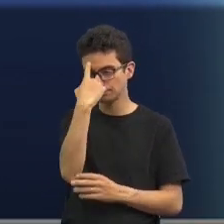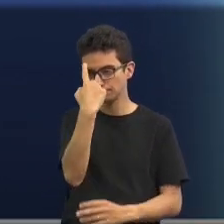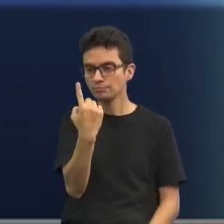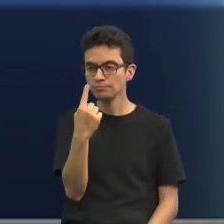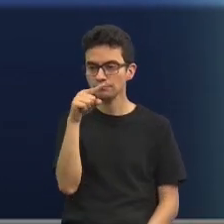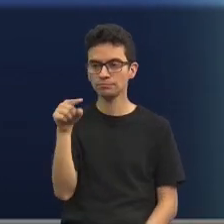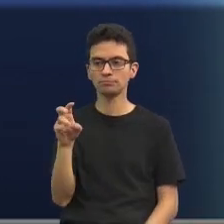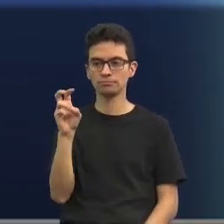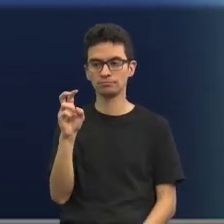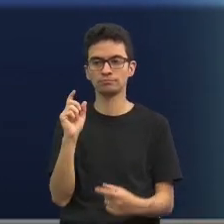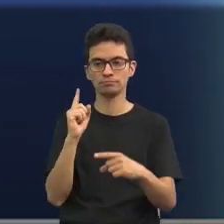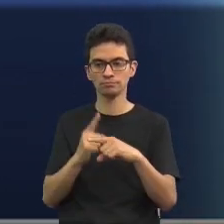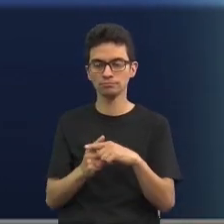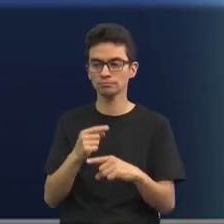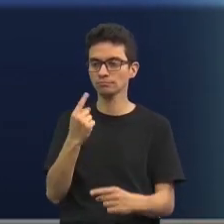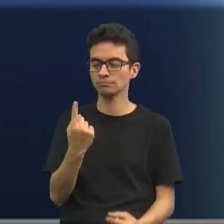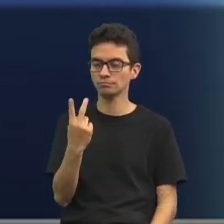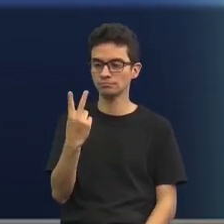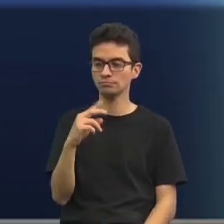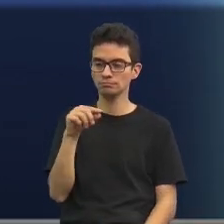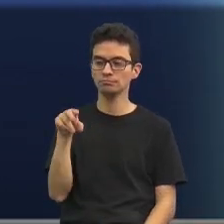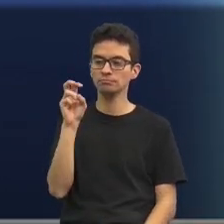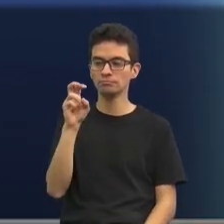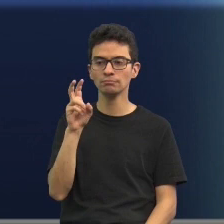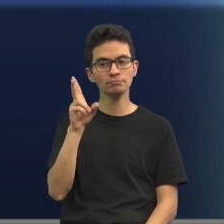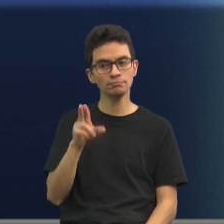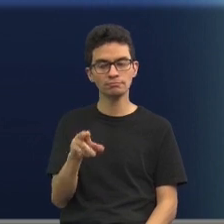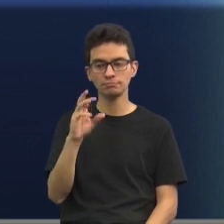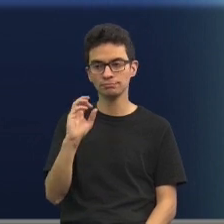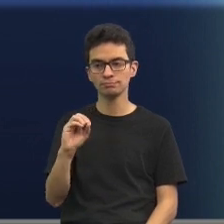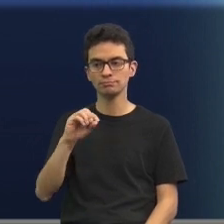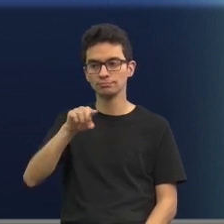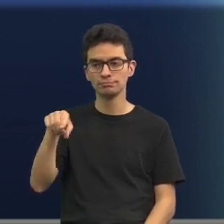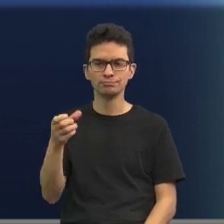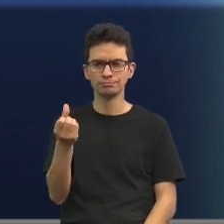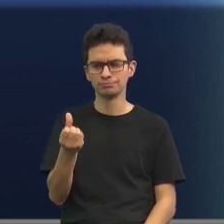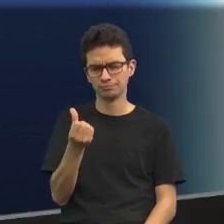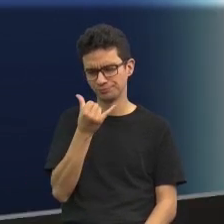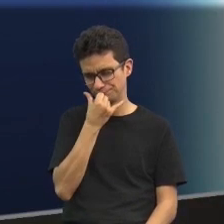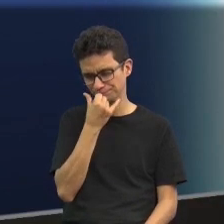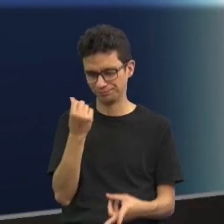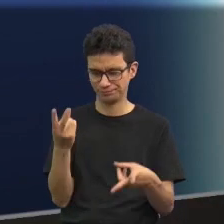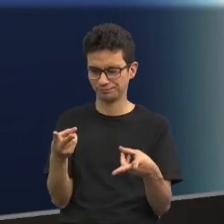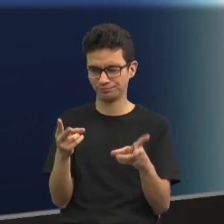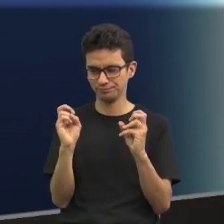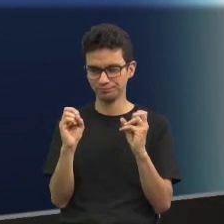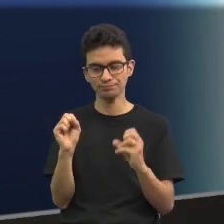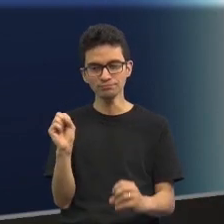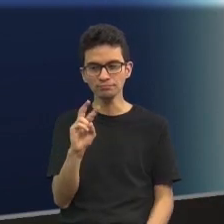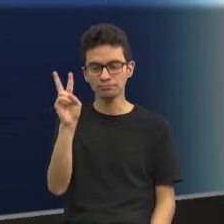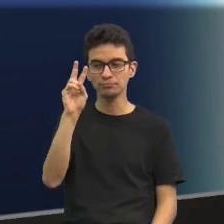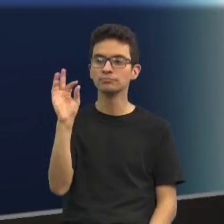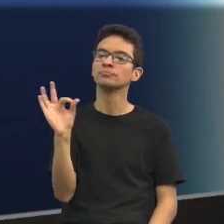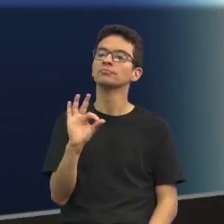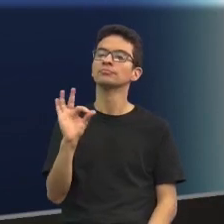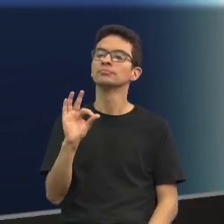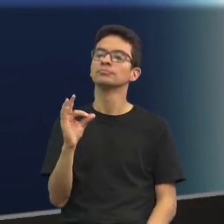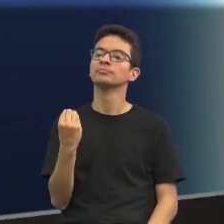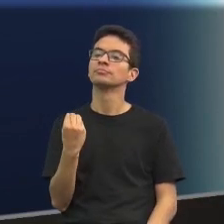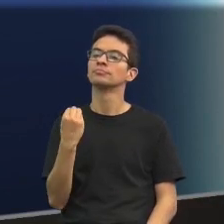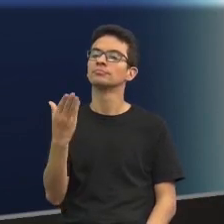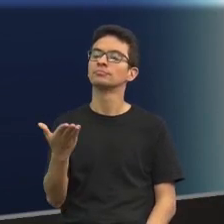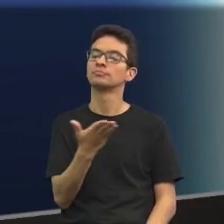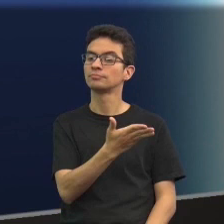sobre 2,5 que é igual a 0,6 não é um valor notável mas a tabela foi dada pra isso